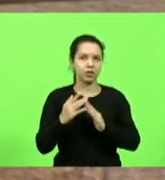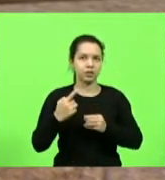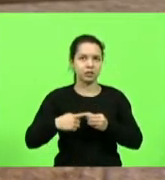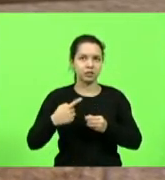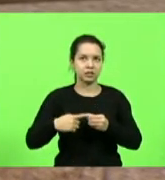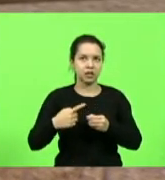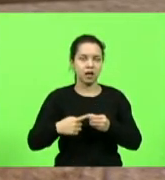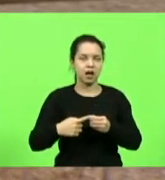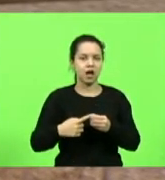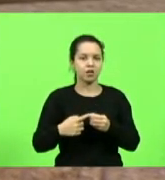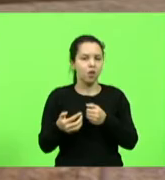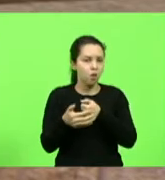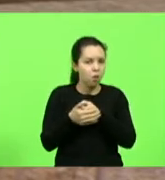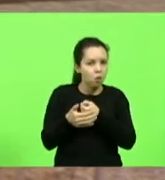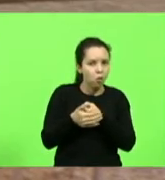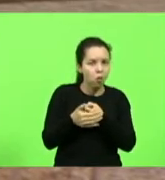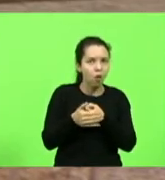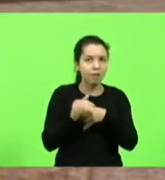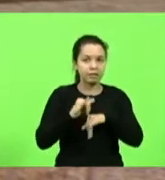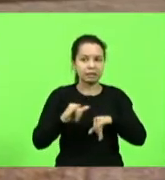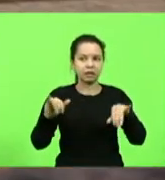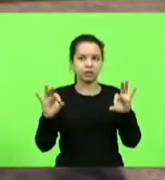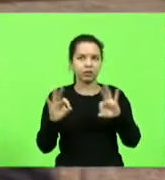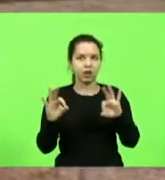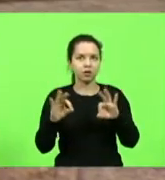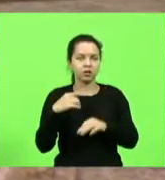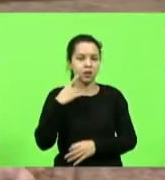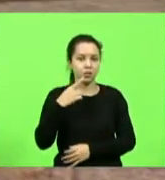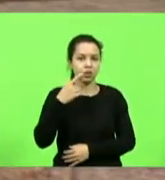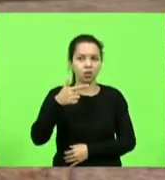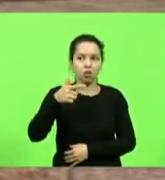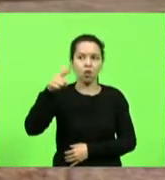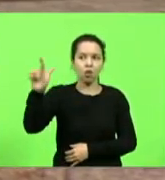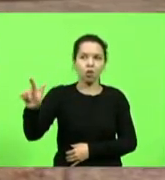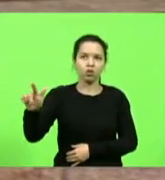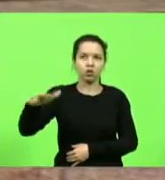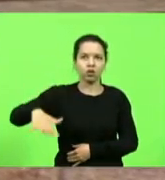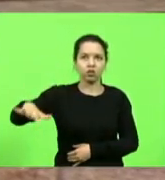alarde, sem avisar, levou um deputado de outra região a tiracolo,